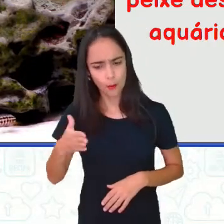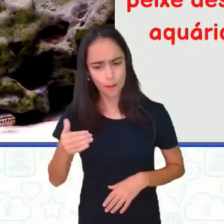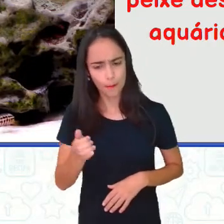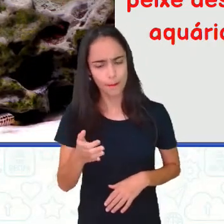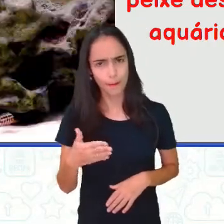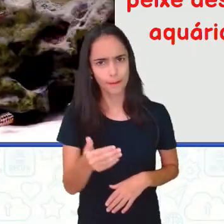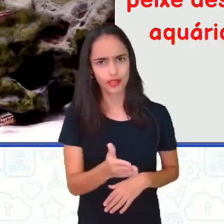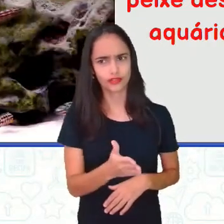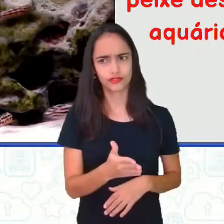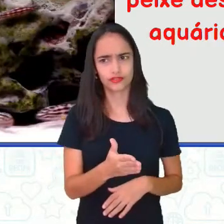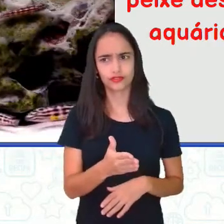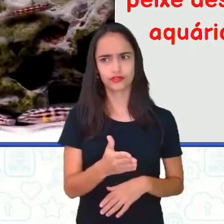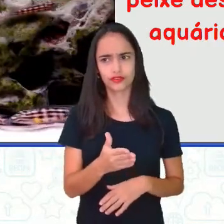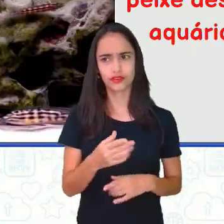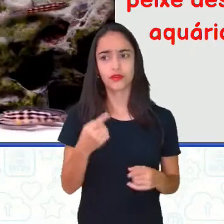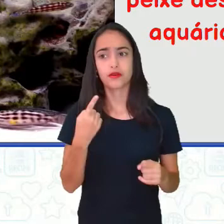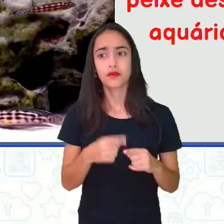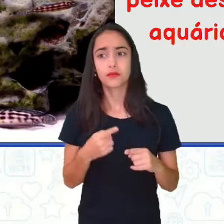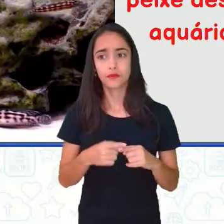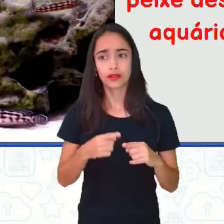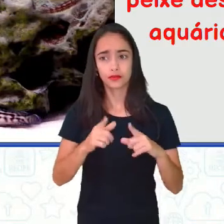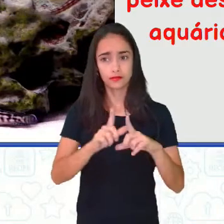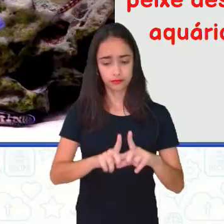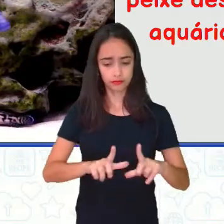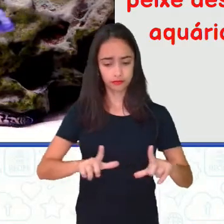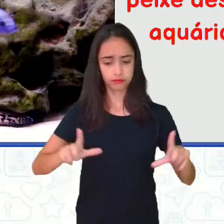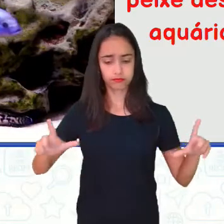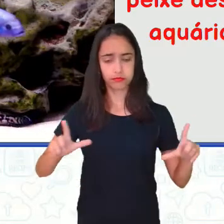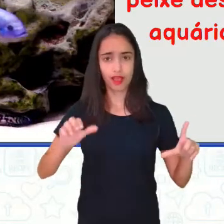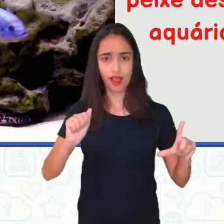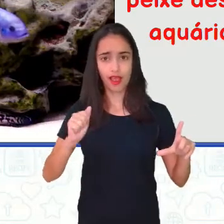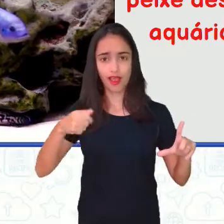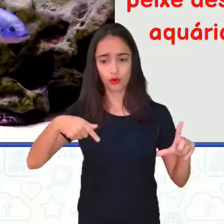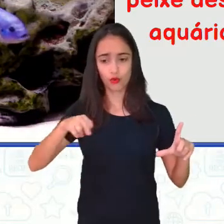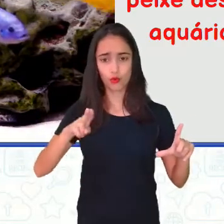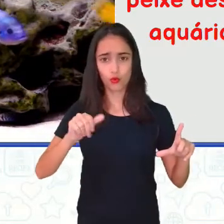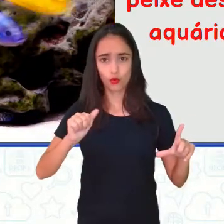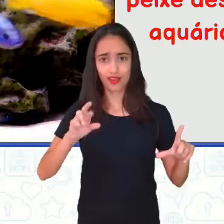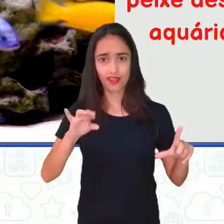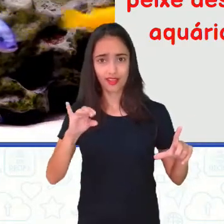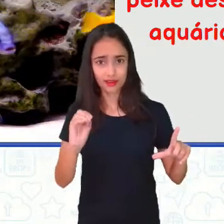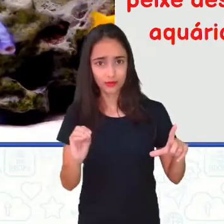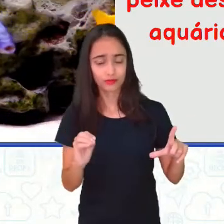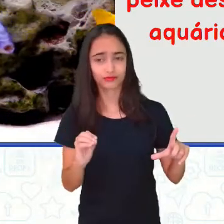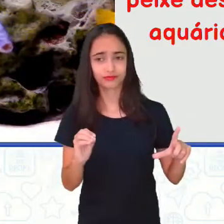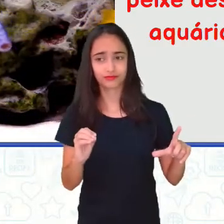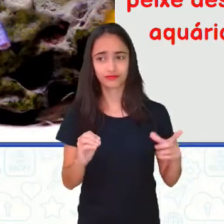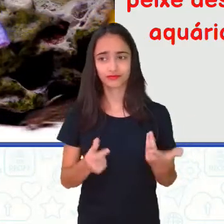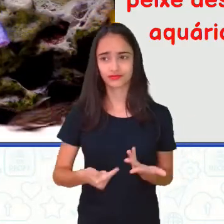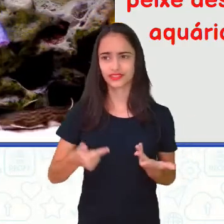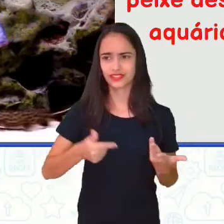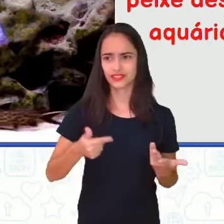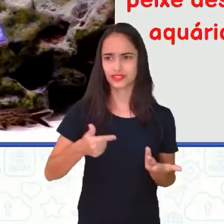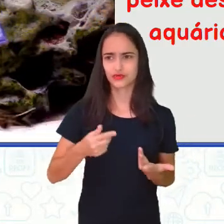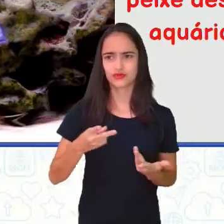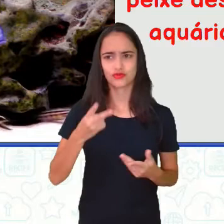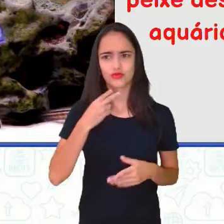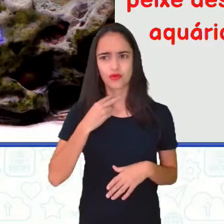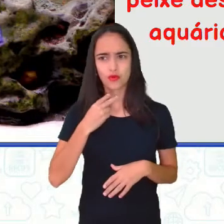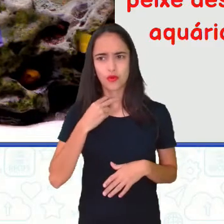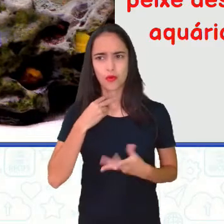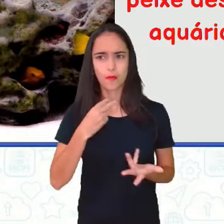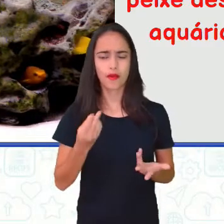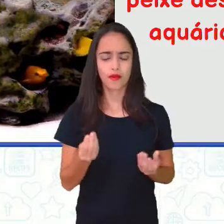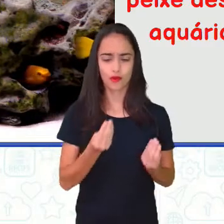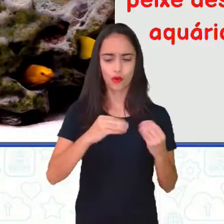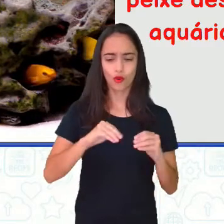que a senhora disse que era aquário? Primeiro, porque eu pesquisei e essa imagem de fato é um aquário. Mas segundo, porque eu não poderia colocar do rio. Como é que eu